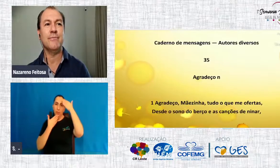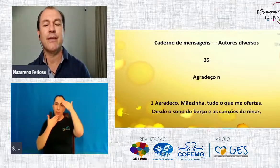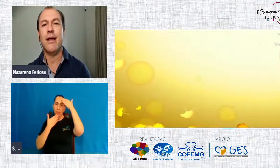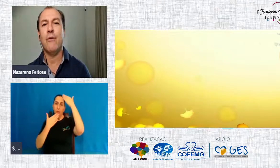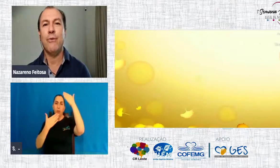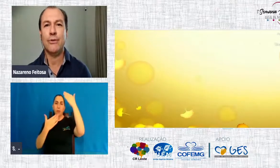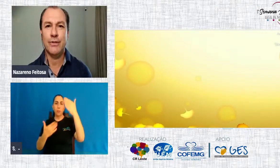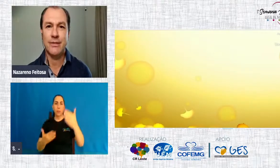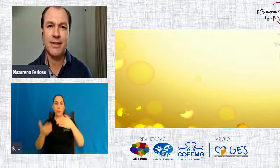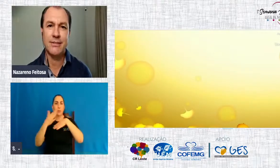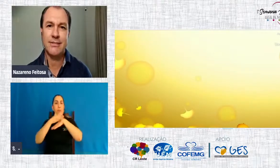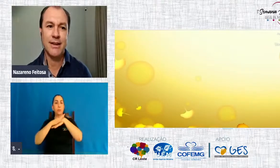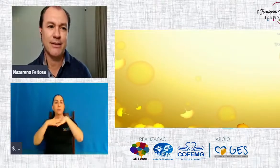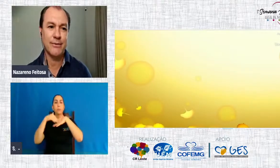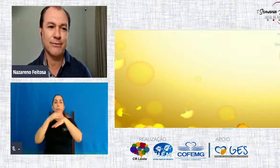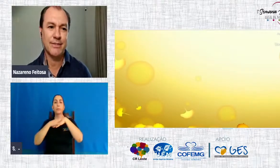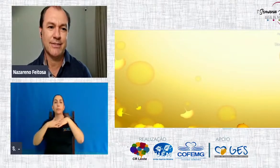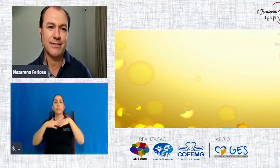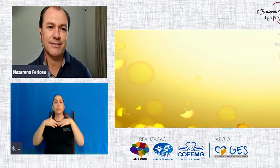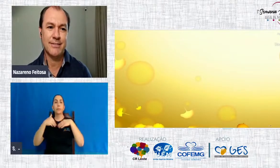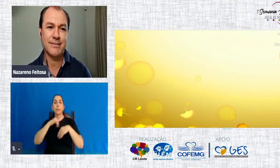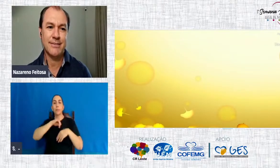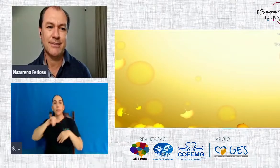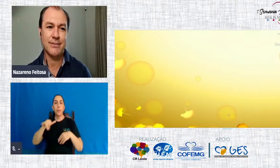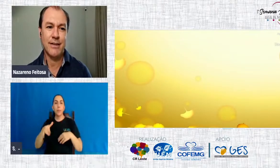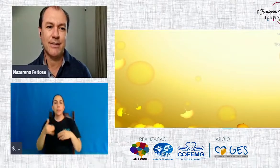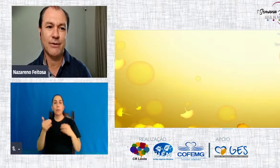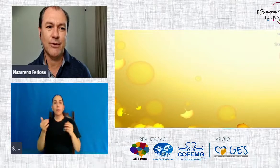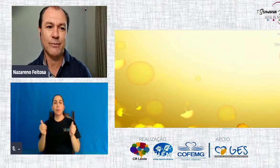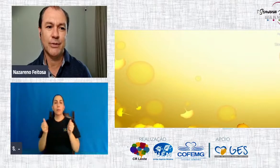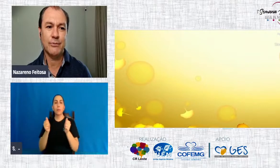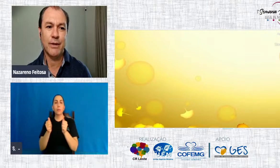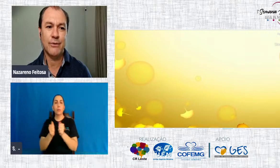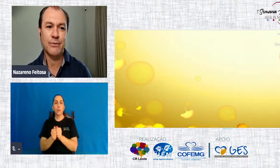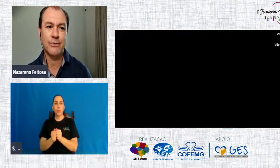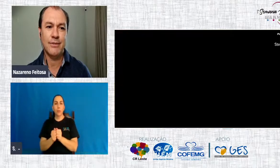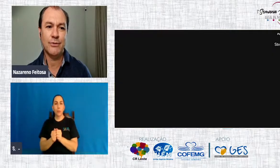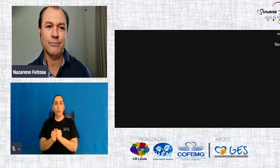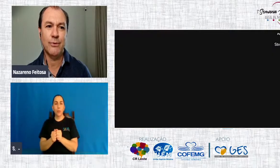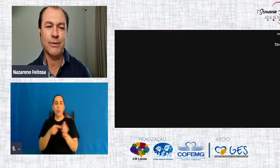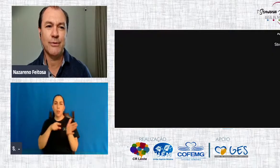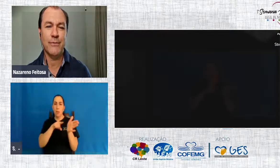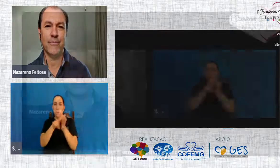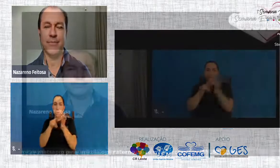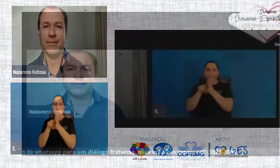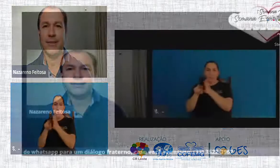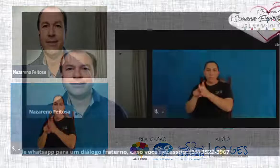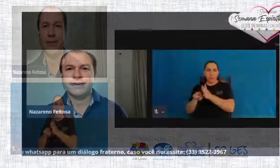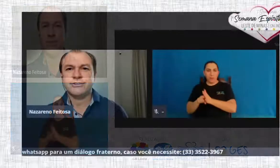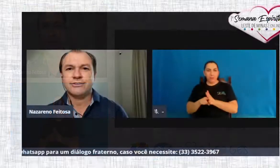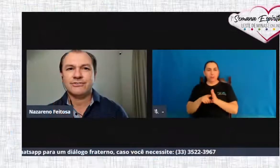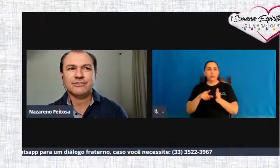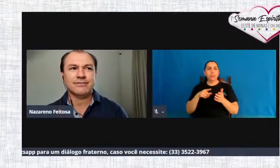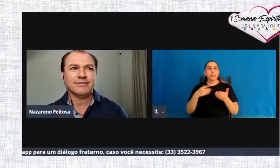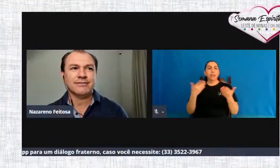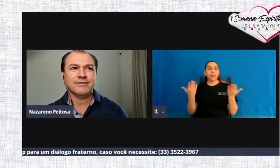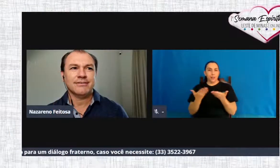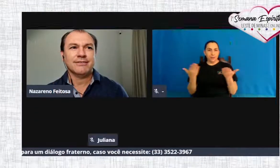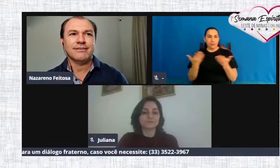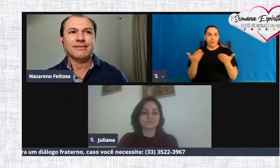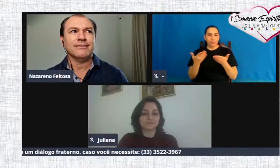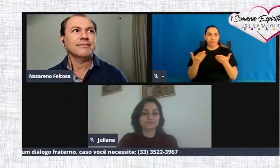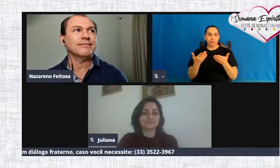o carinho, a oportunidade de estar aqui com vocês. a gente vai ter agora um momento de perguntas do público e a gente